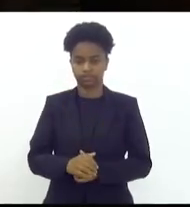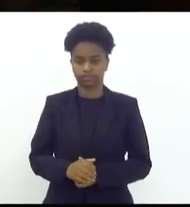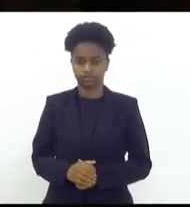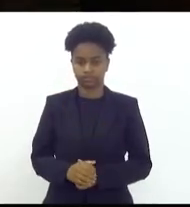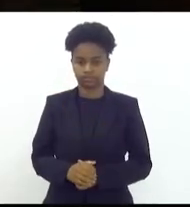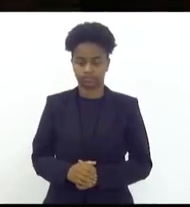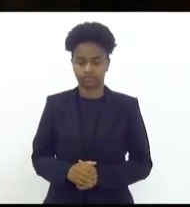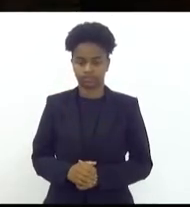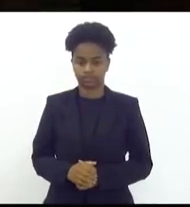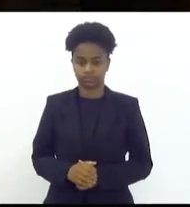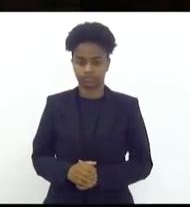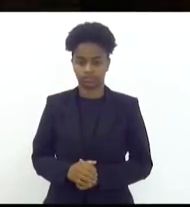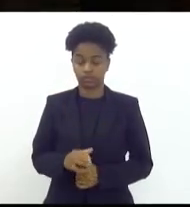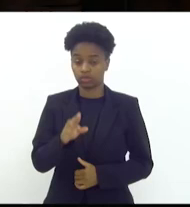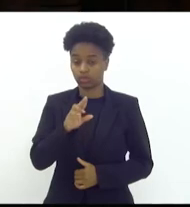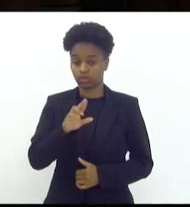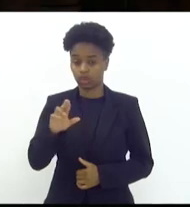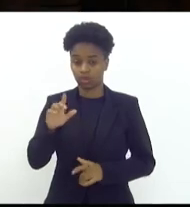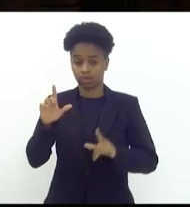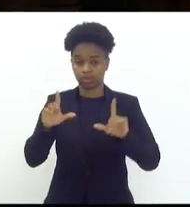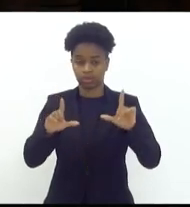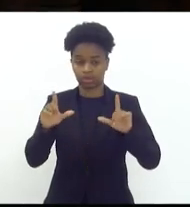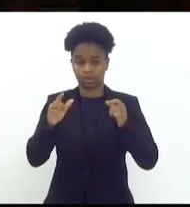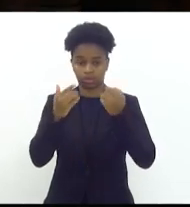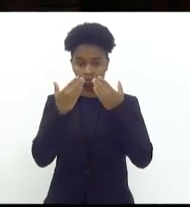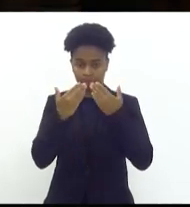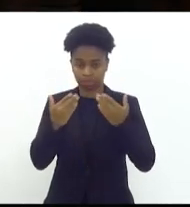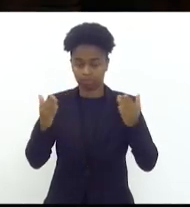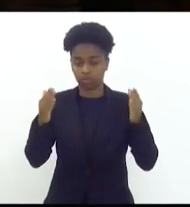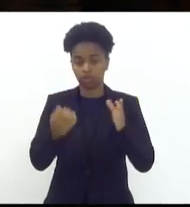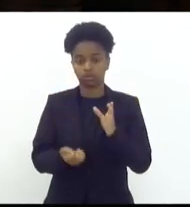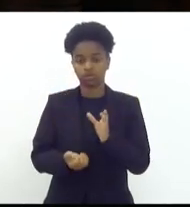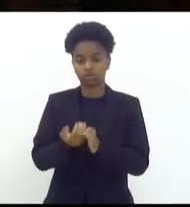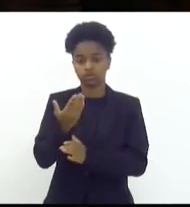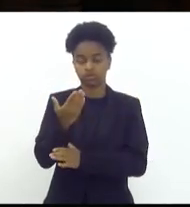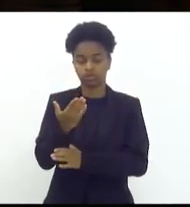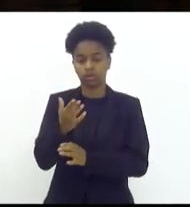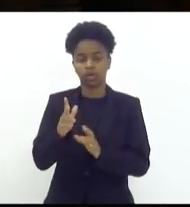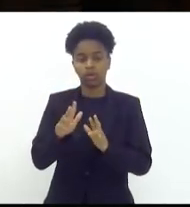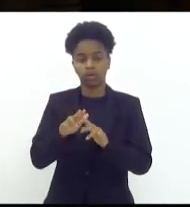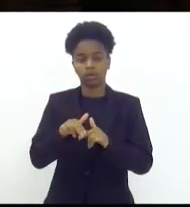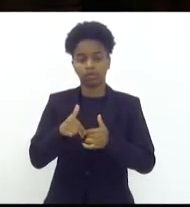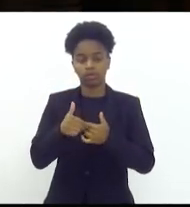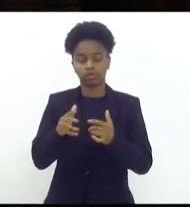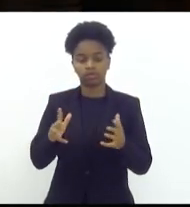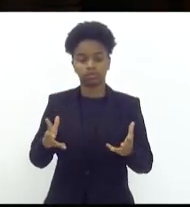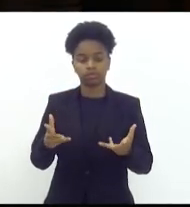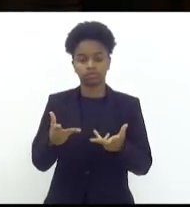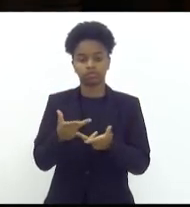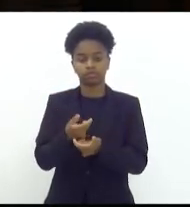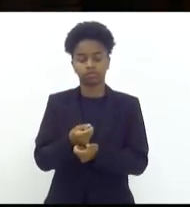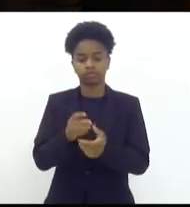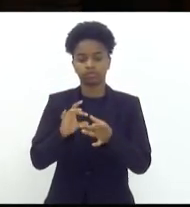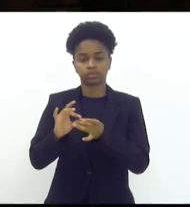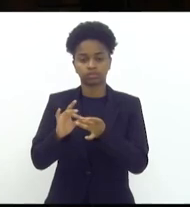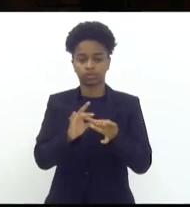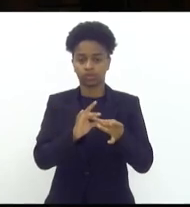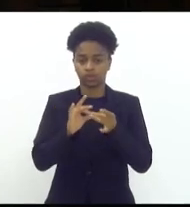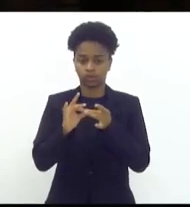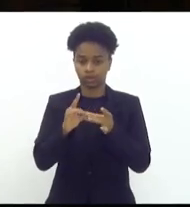o nome do programa surgiu a partir da União das ideias